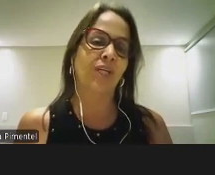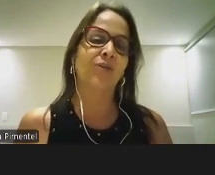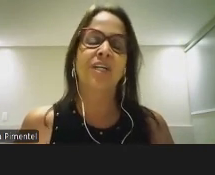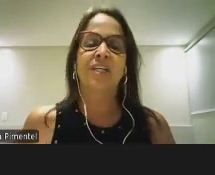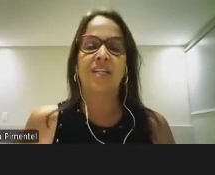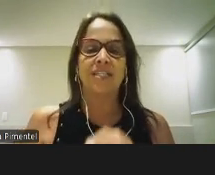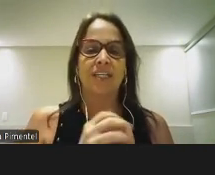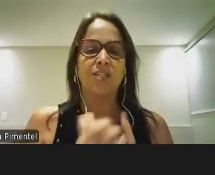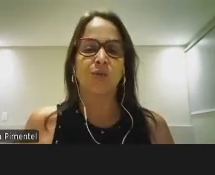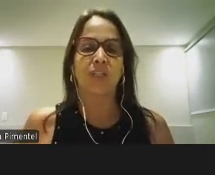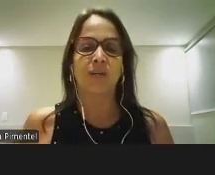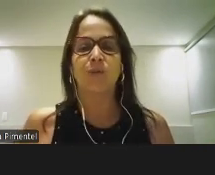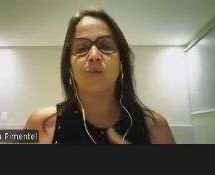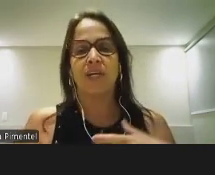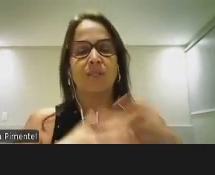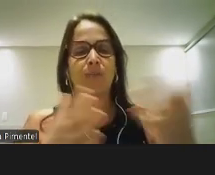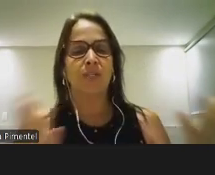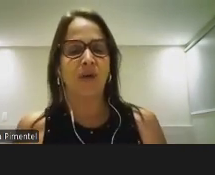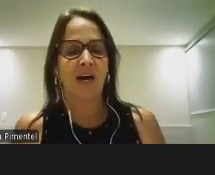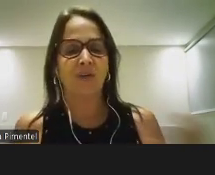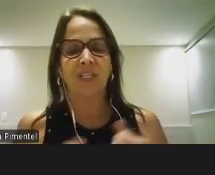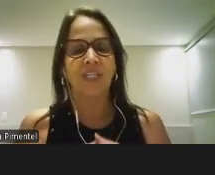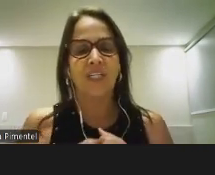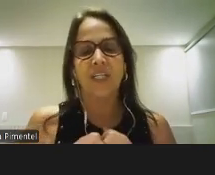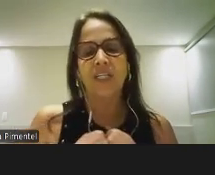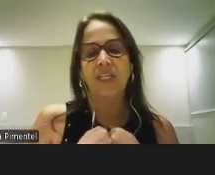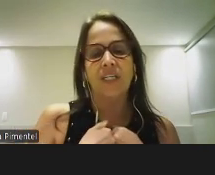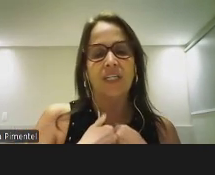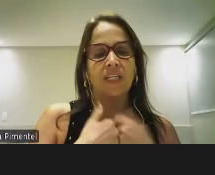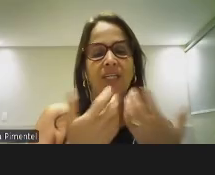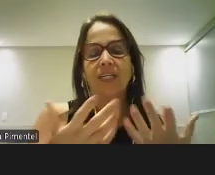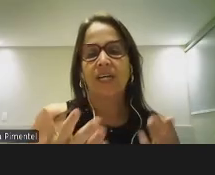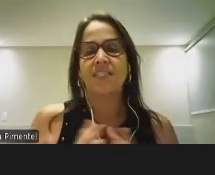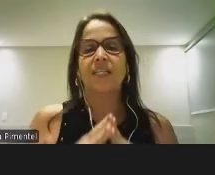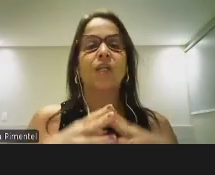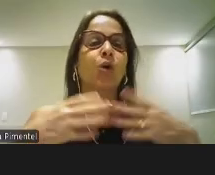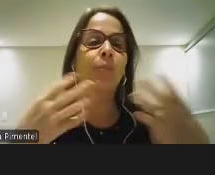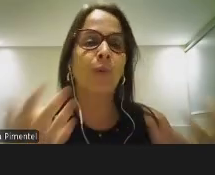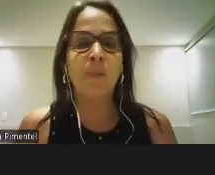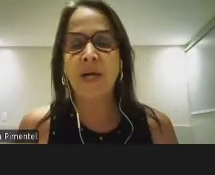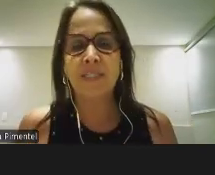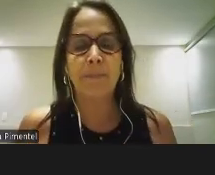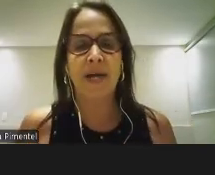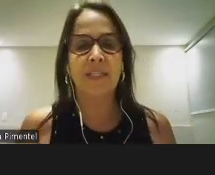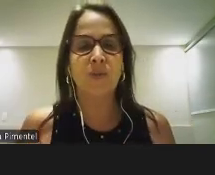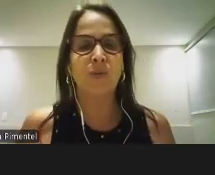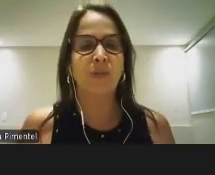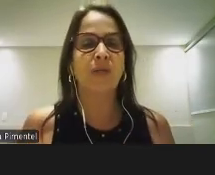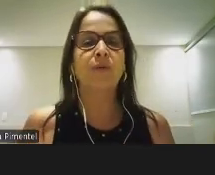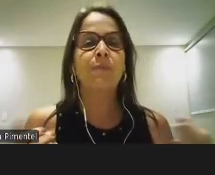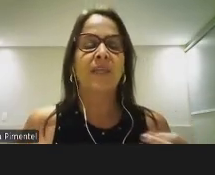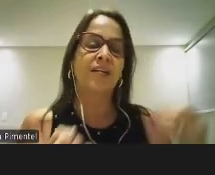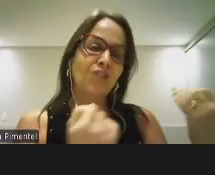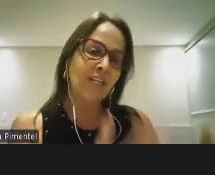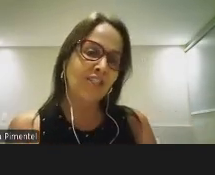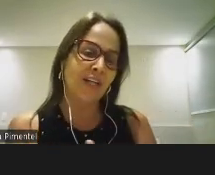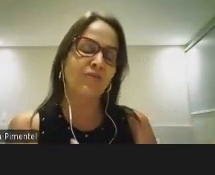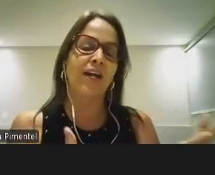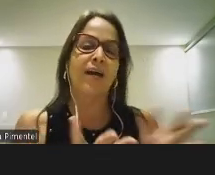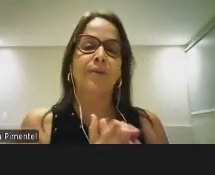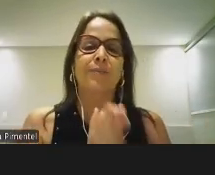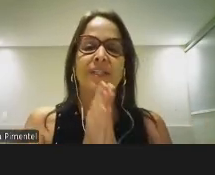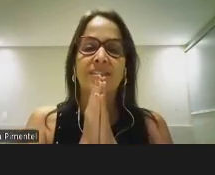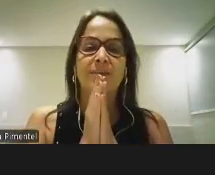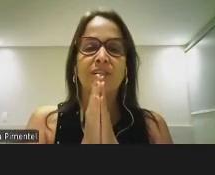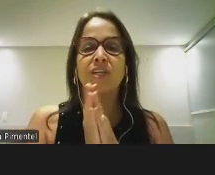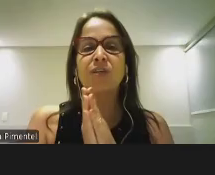junto comigo, trazendo esse conteúdo para esse pessoal que topou participar disso comigo. Antes de deixar